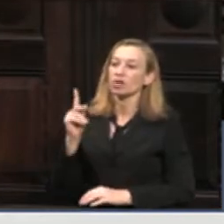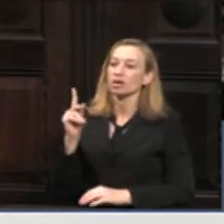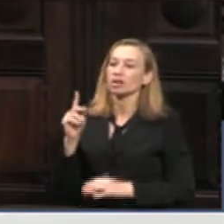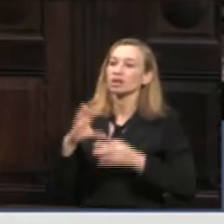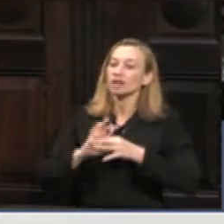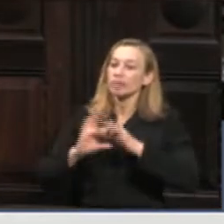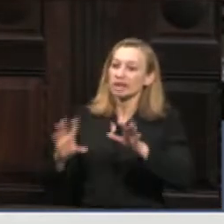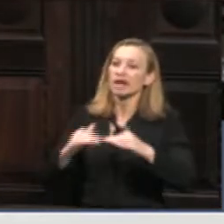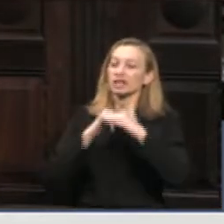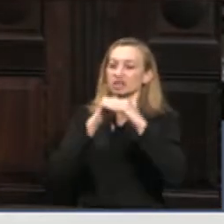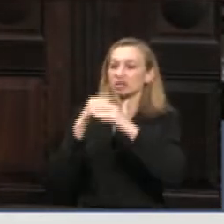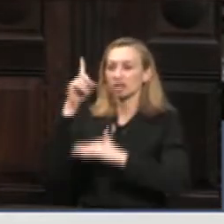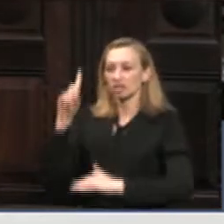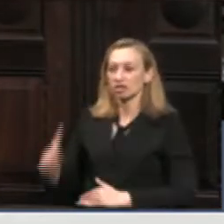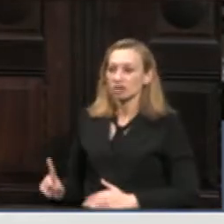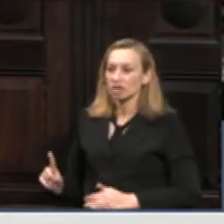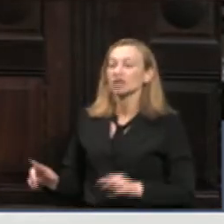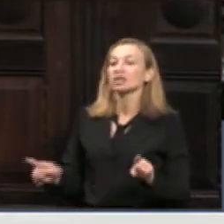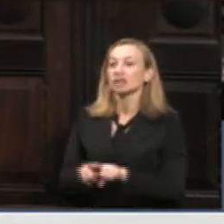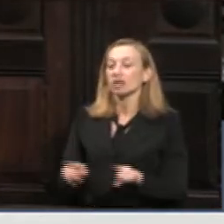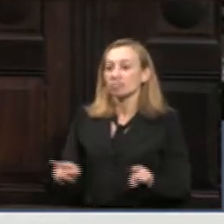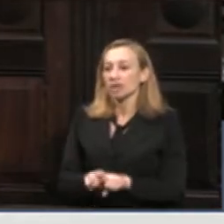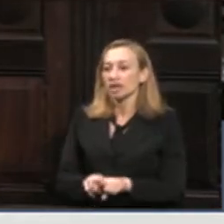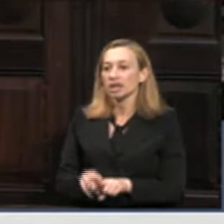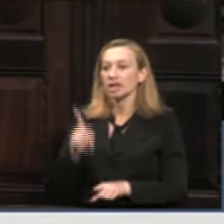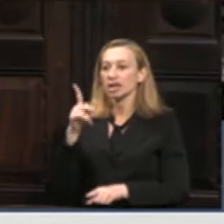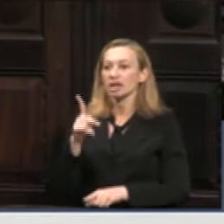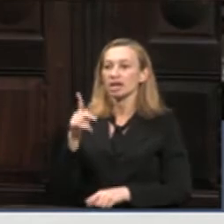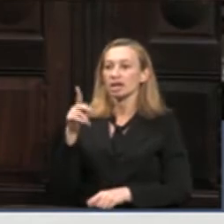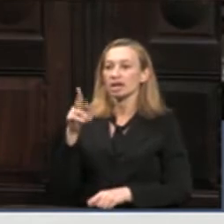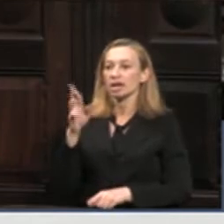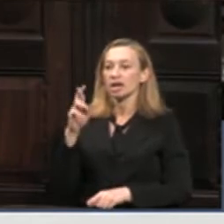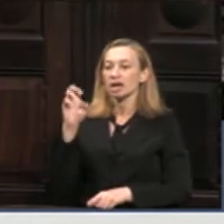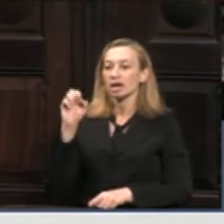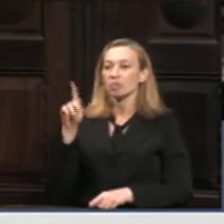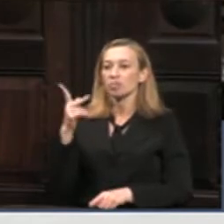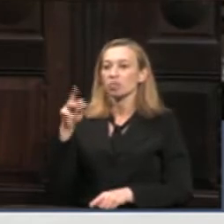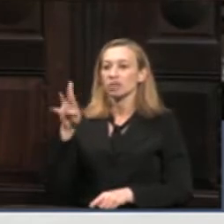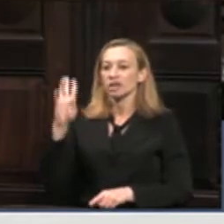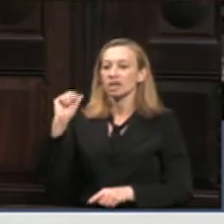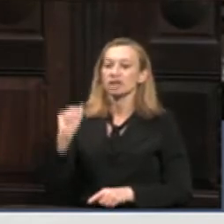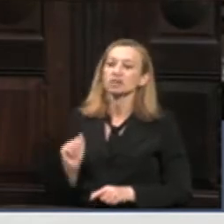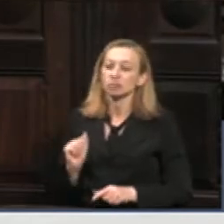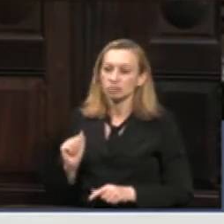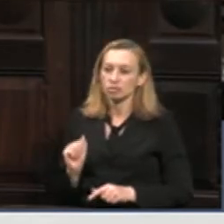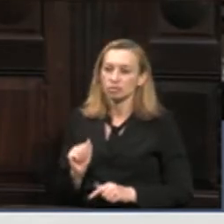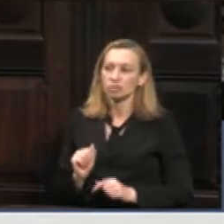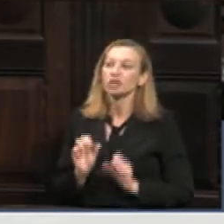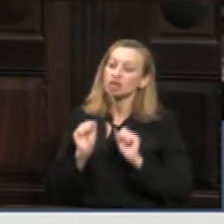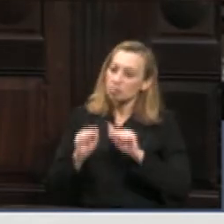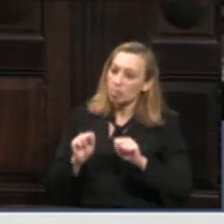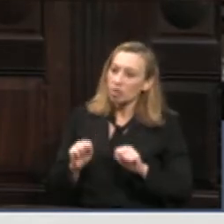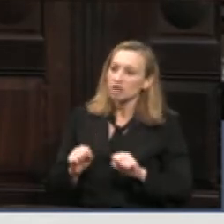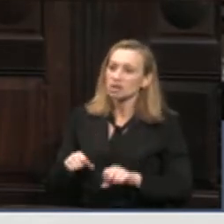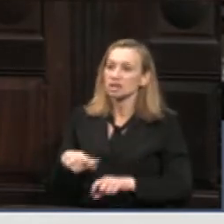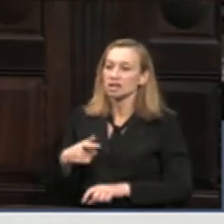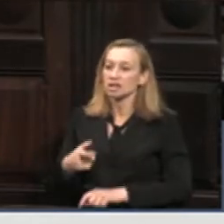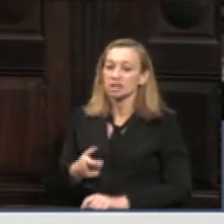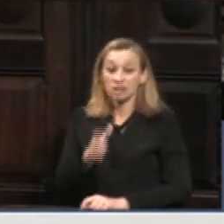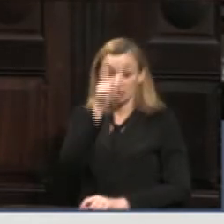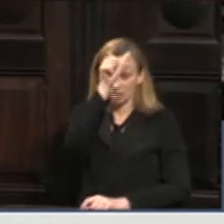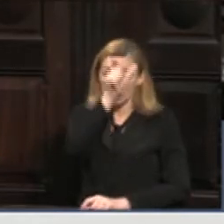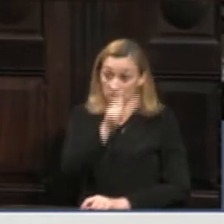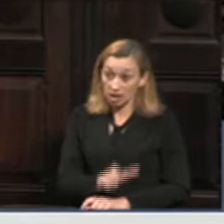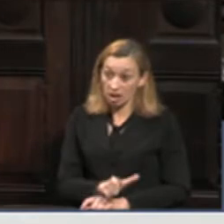no sentido de respeitar a coisa pública e que também possa ser um